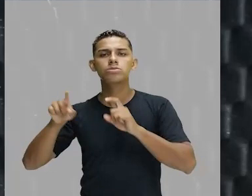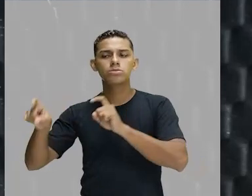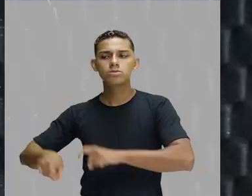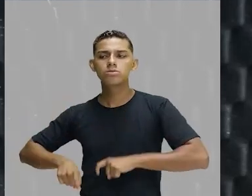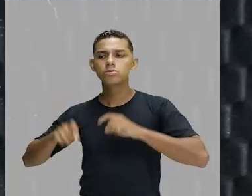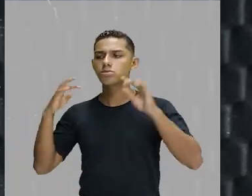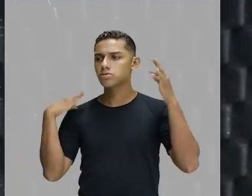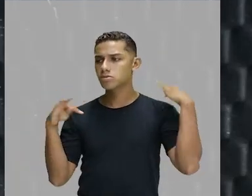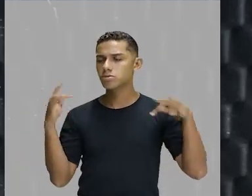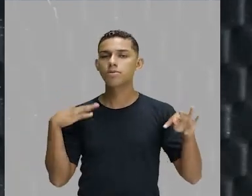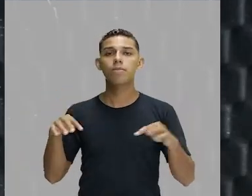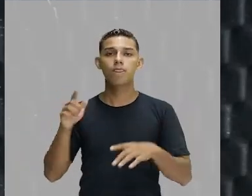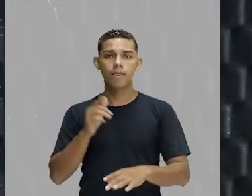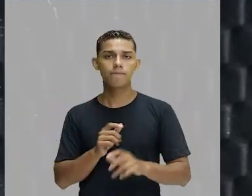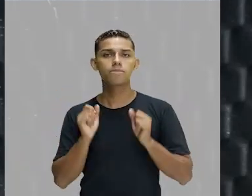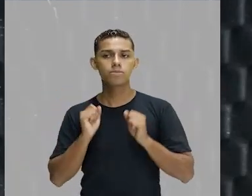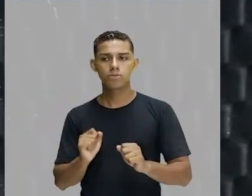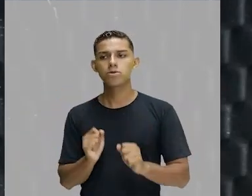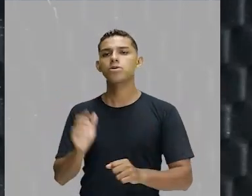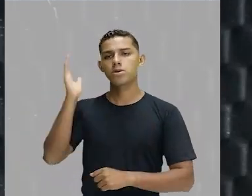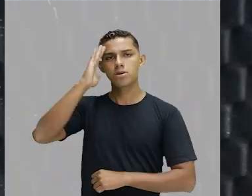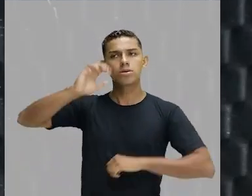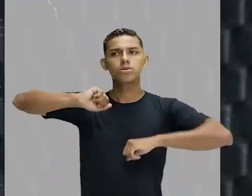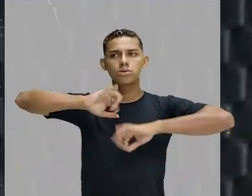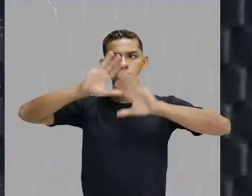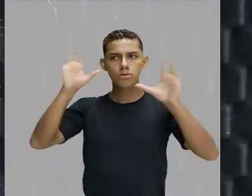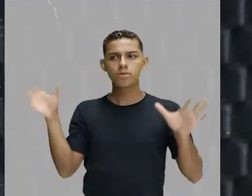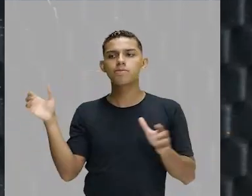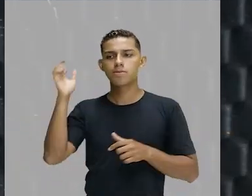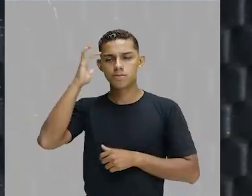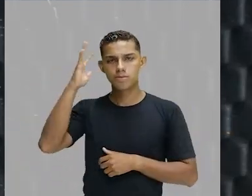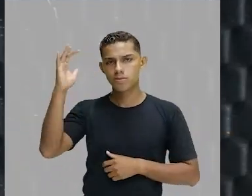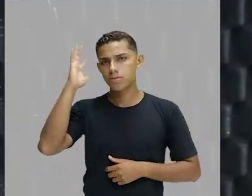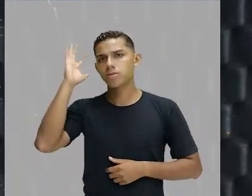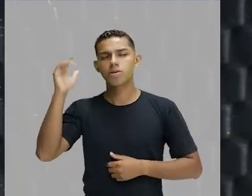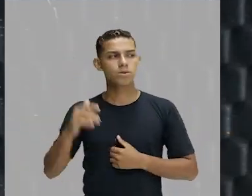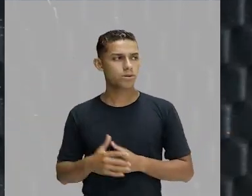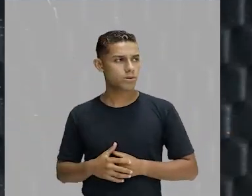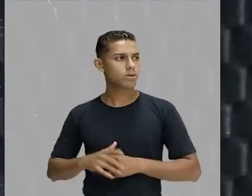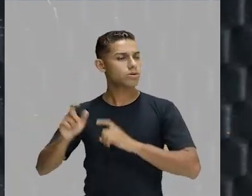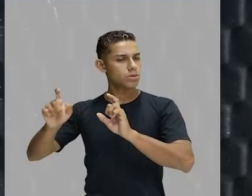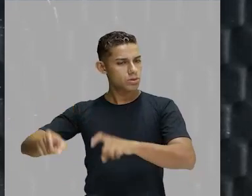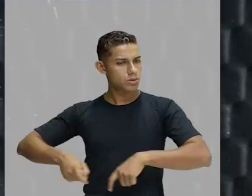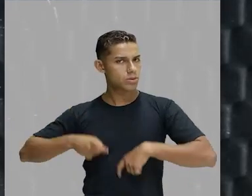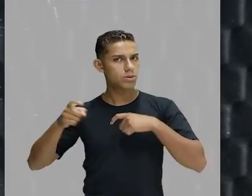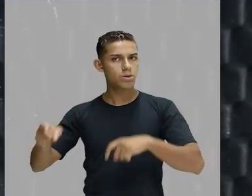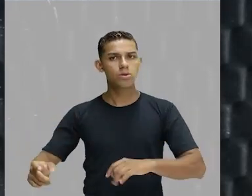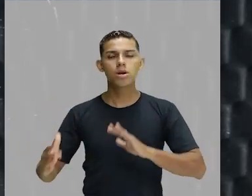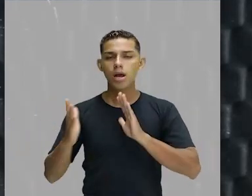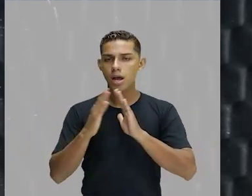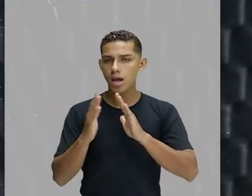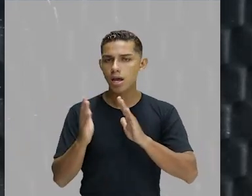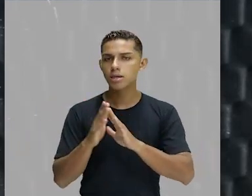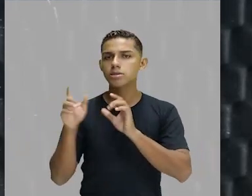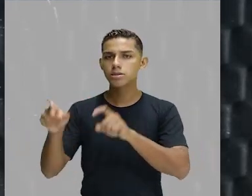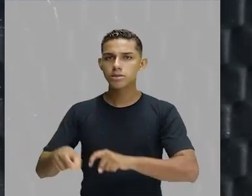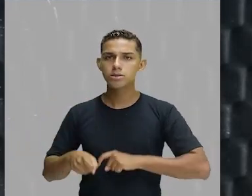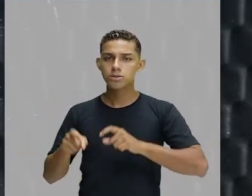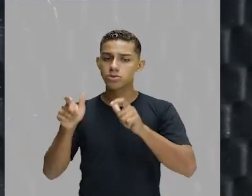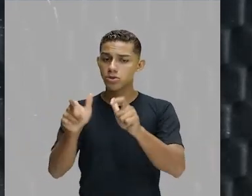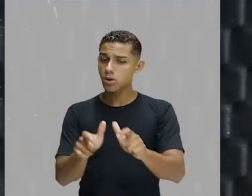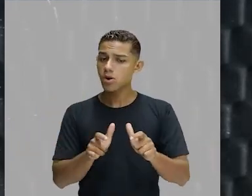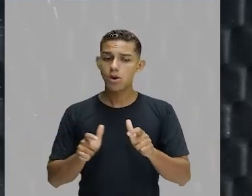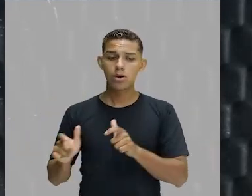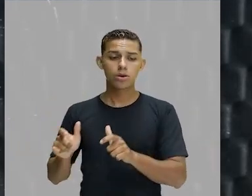vocês, se entrarem na internet, vão de cada local desse e colocar lá turismo rural ou casa rural,